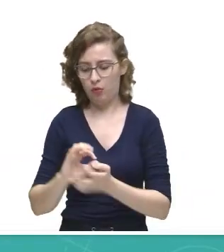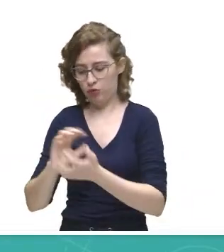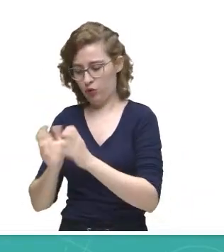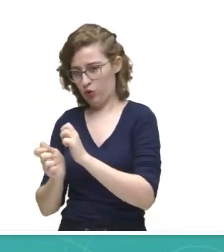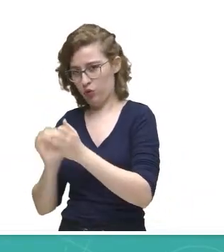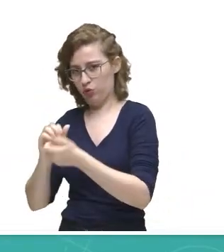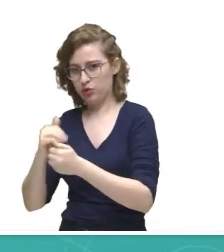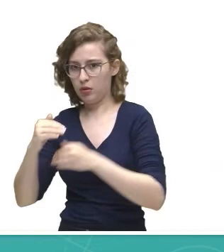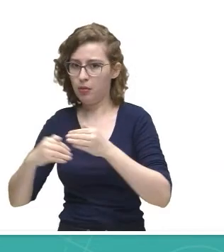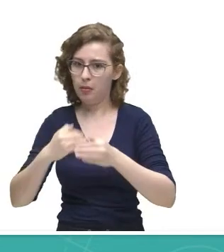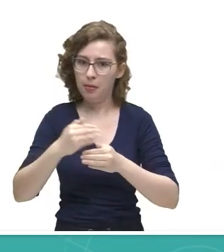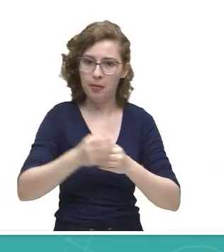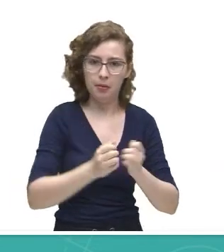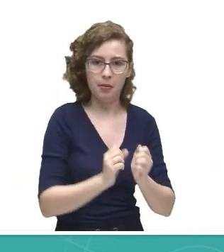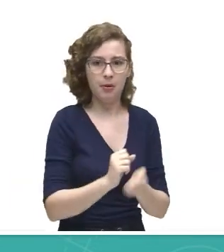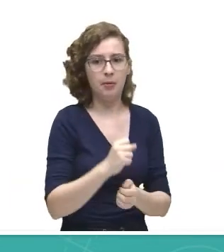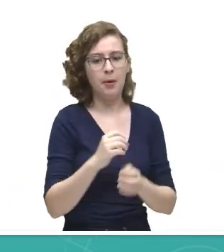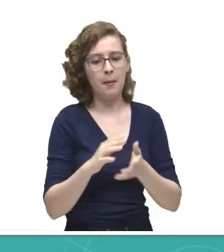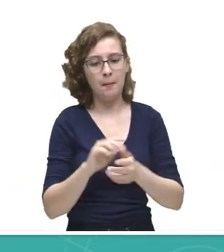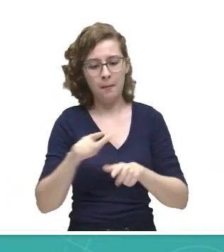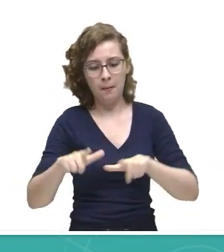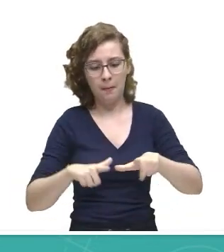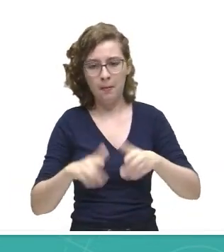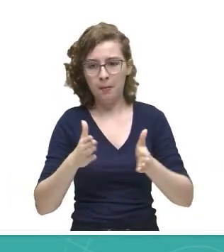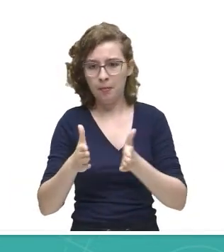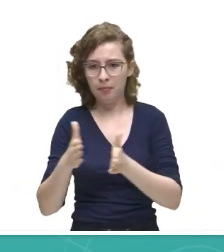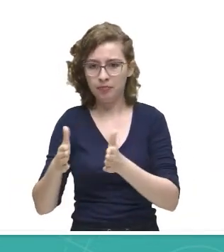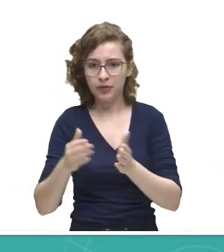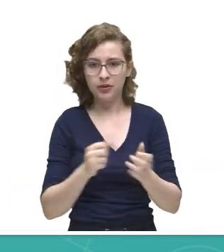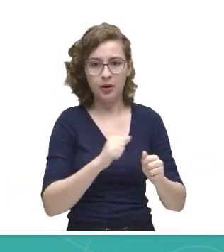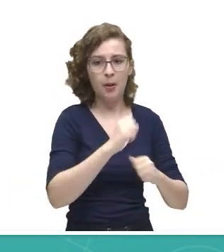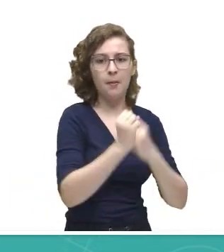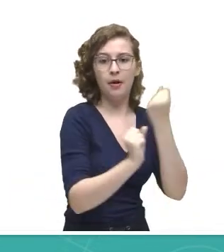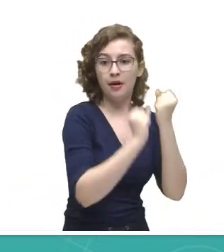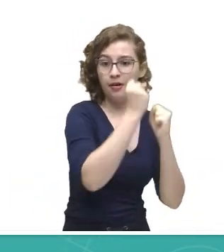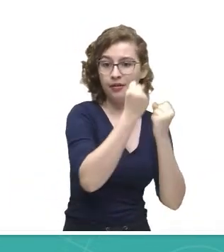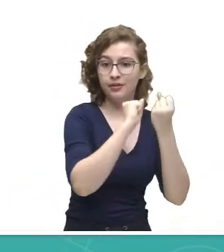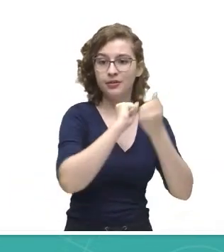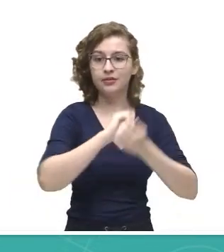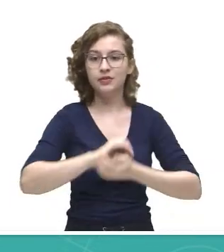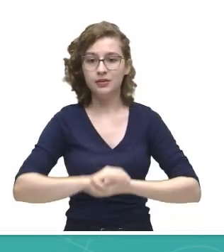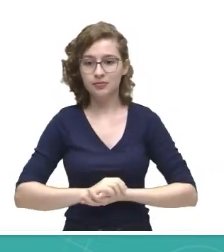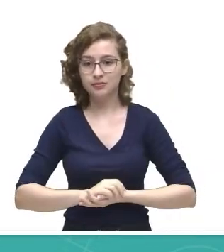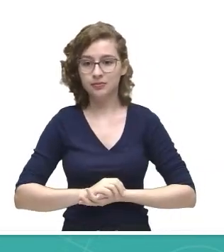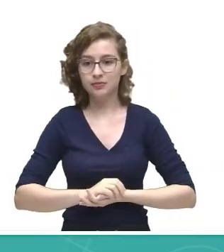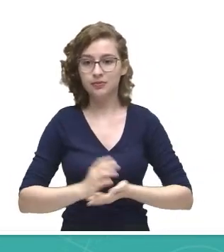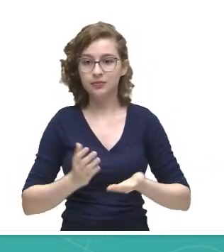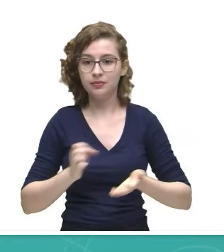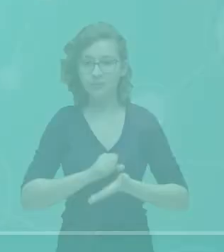artesanal para a manufatura, para depois a maquinofatura. Vamos agora para a nossa DLI?